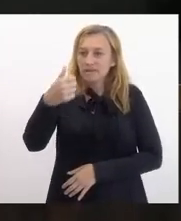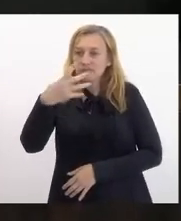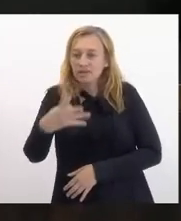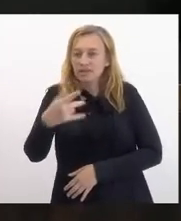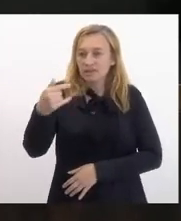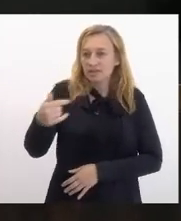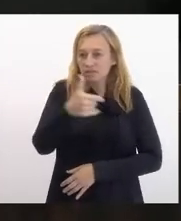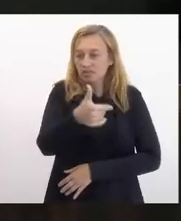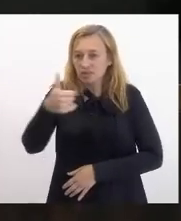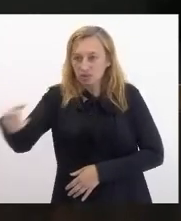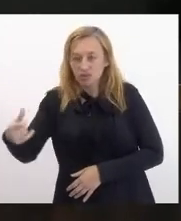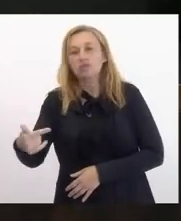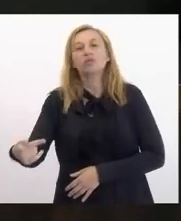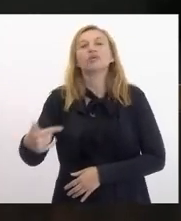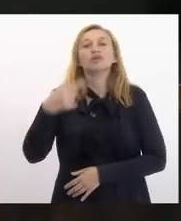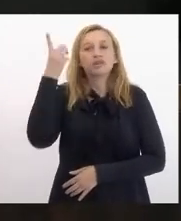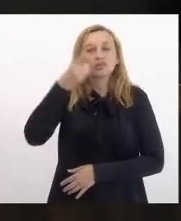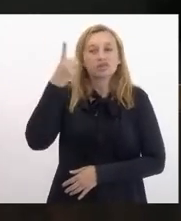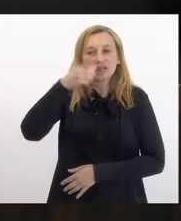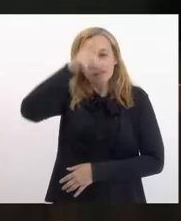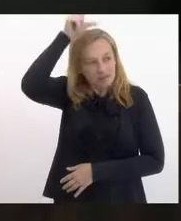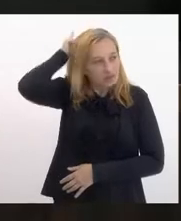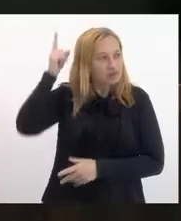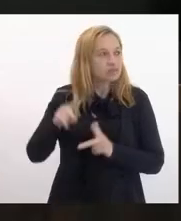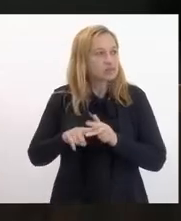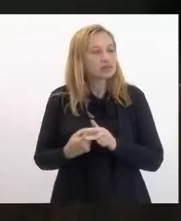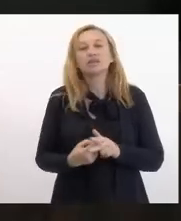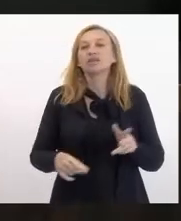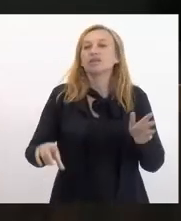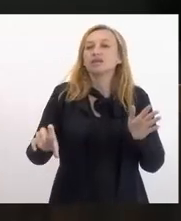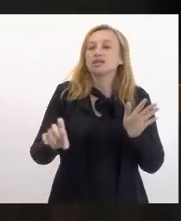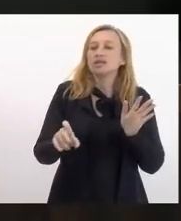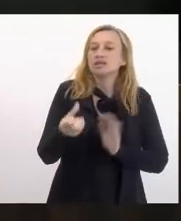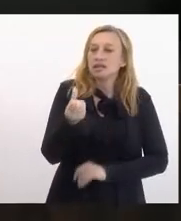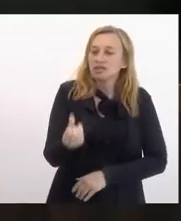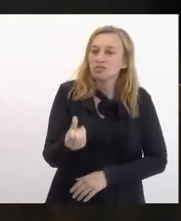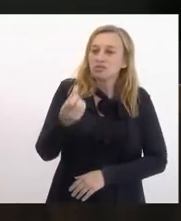5.147/2021, de autoria do deputado Luiz Paulo, que altera a lei número